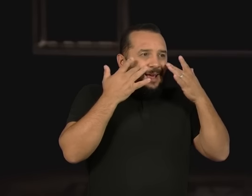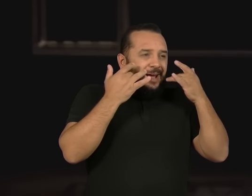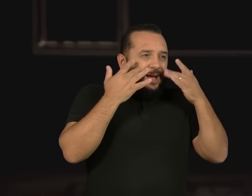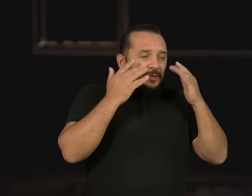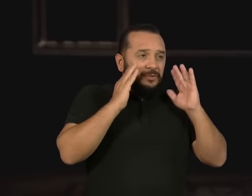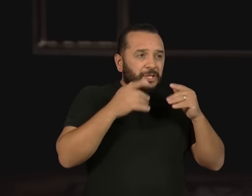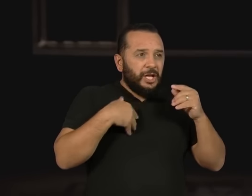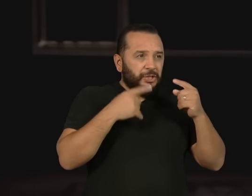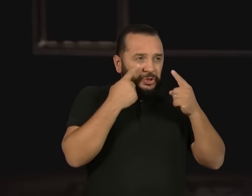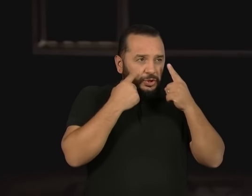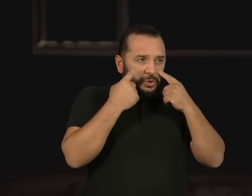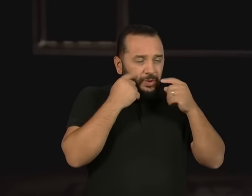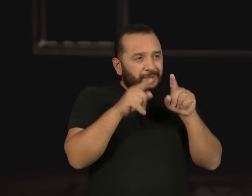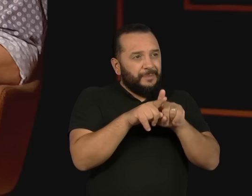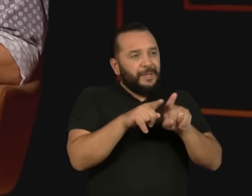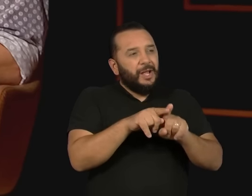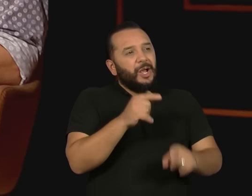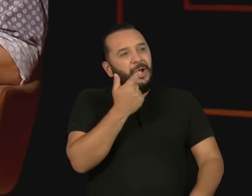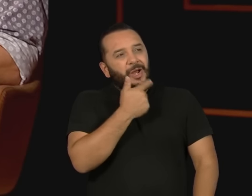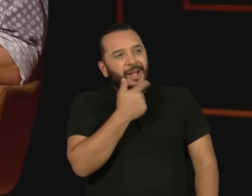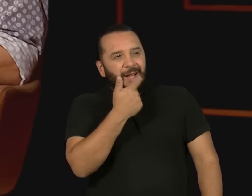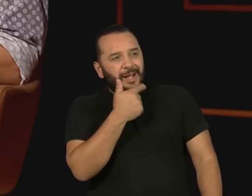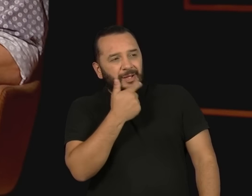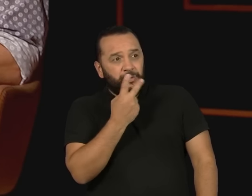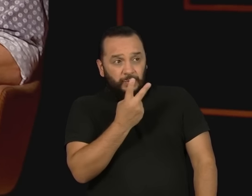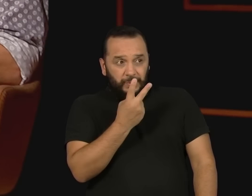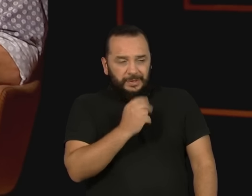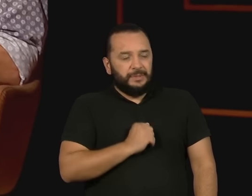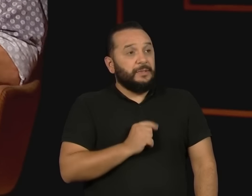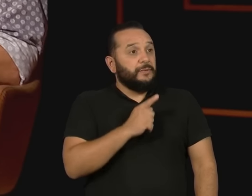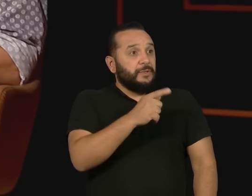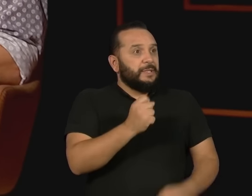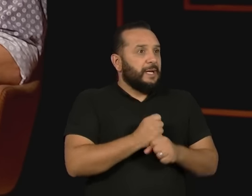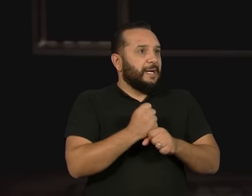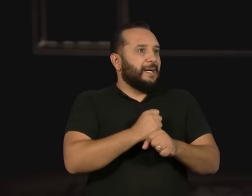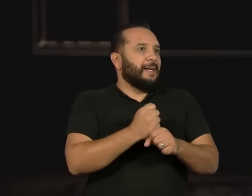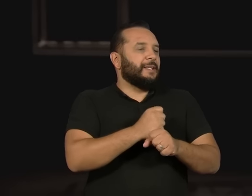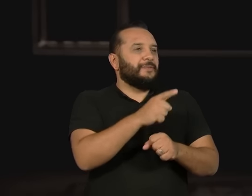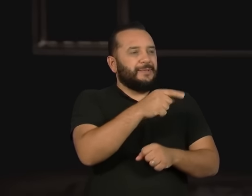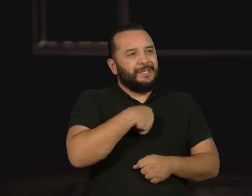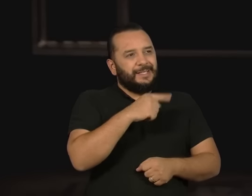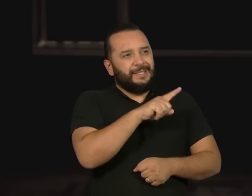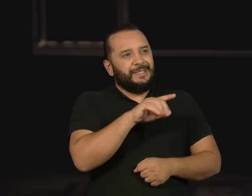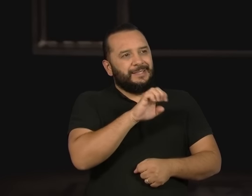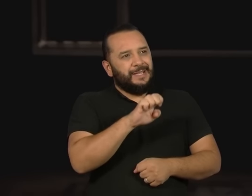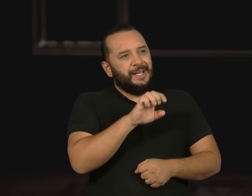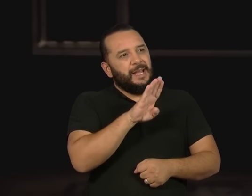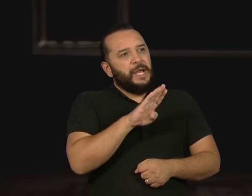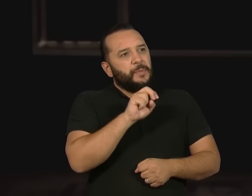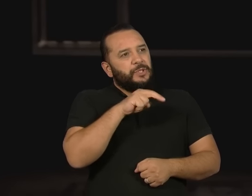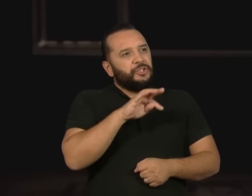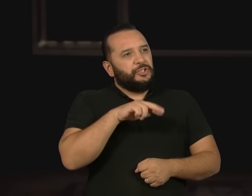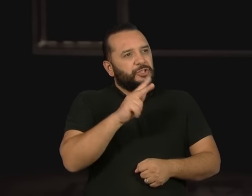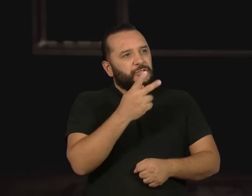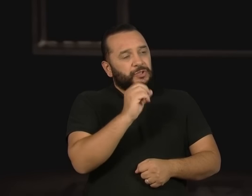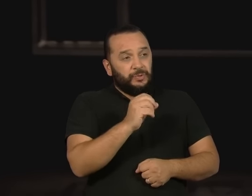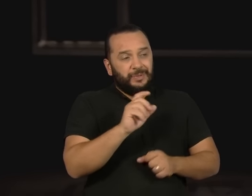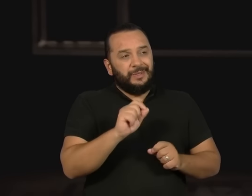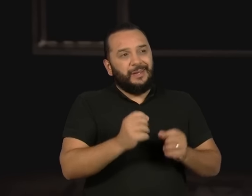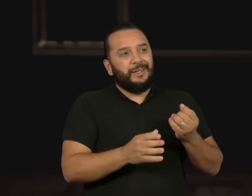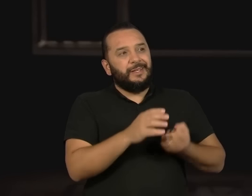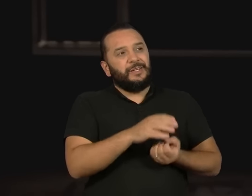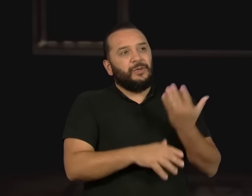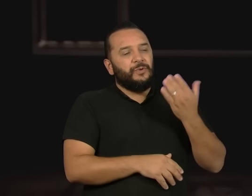você interpretou o Zé Bonitinho, né, da icônica escolinha do professor Raimundo. E foi uma criação do saudoso